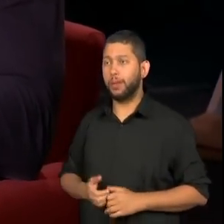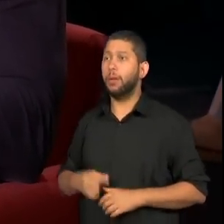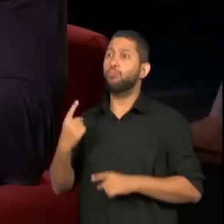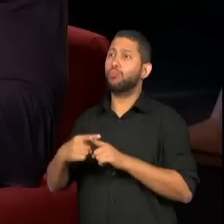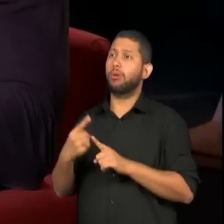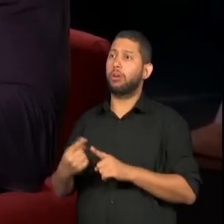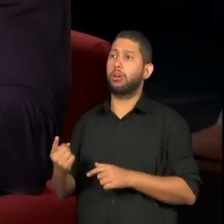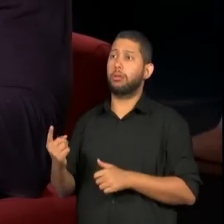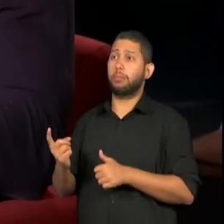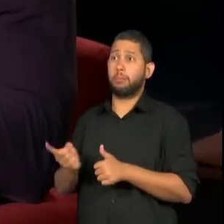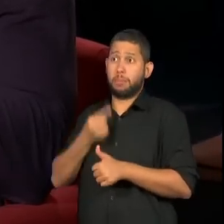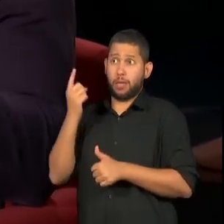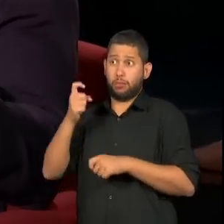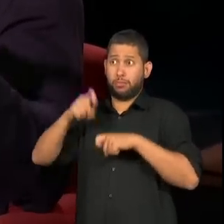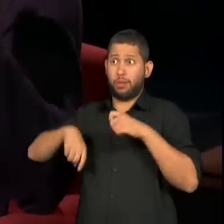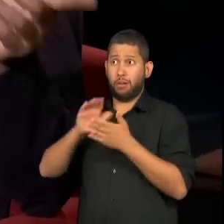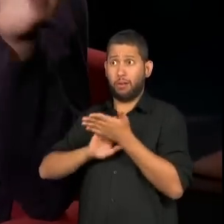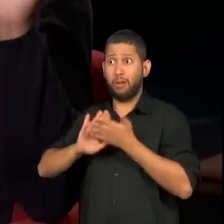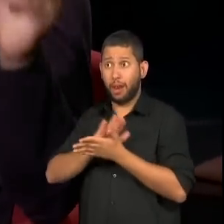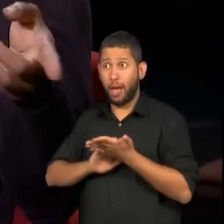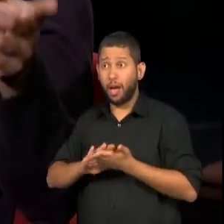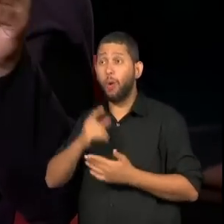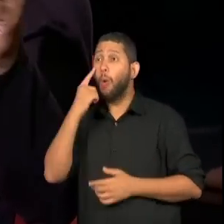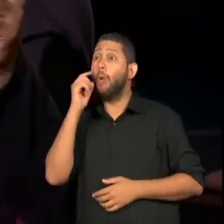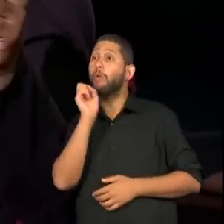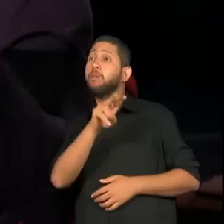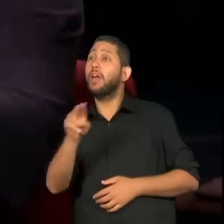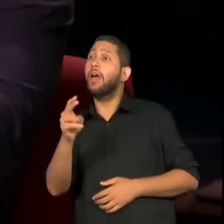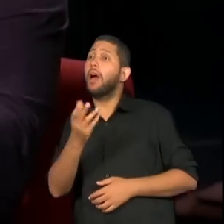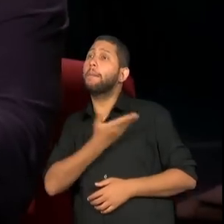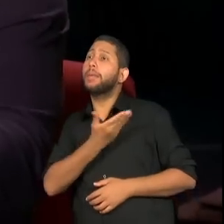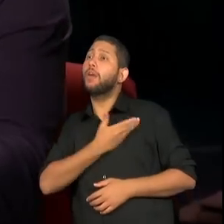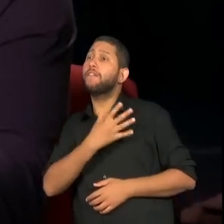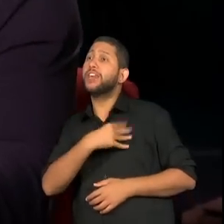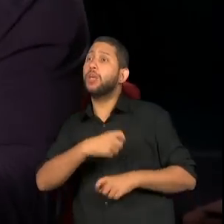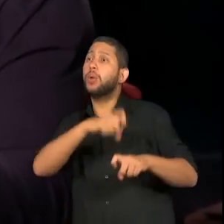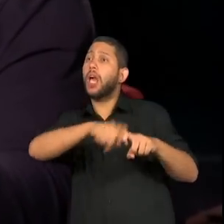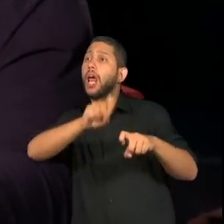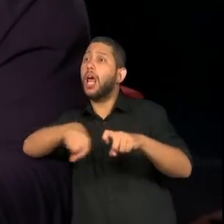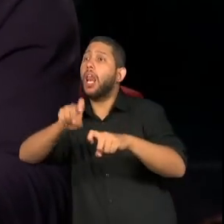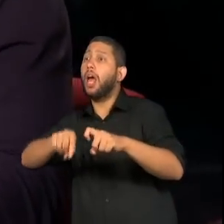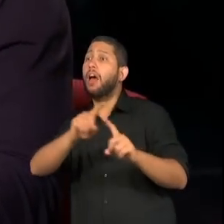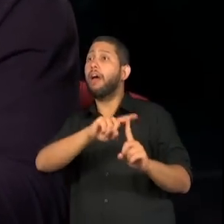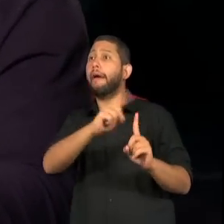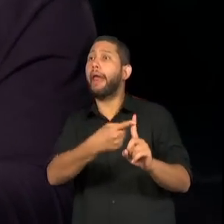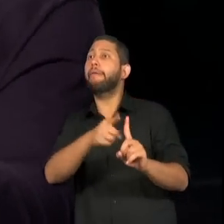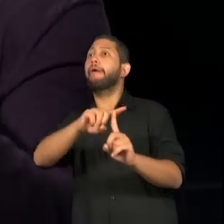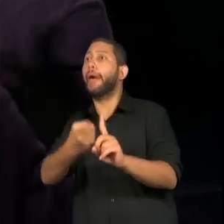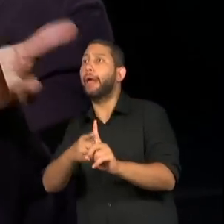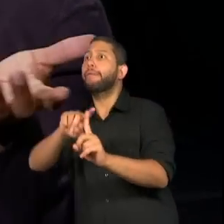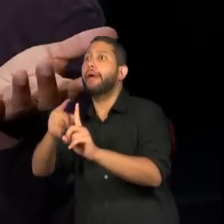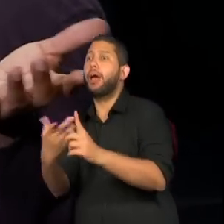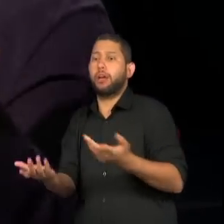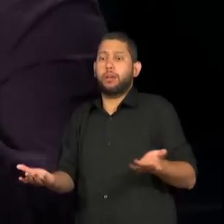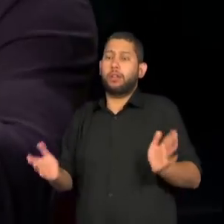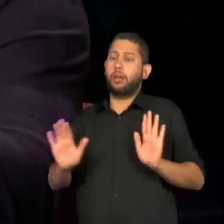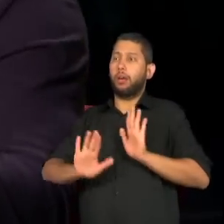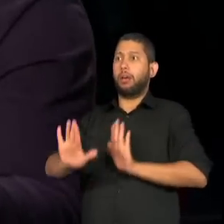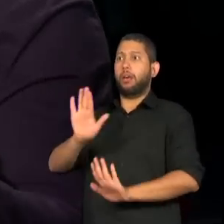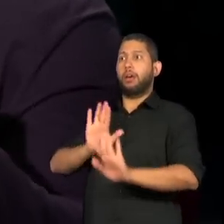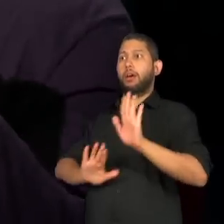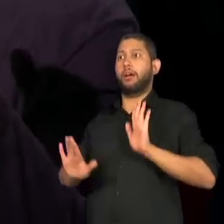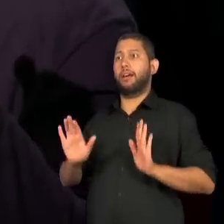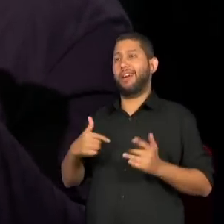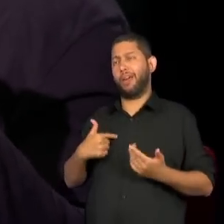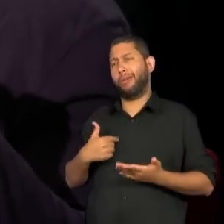essa primeira transa, eu ia vendo os meus amigos tudo fazendo filho, na primeira transa. E sem querer fazer. Aí eu fui nerdzão,